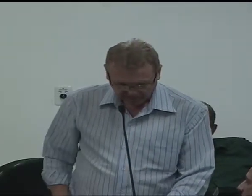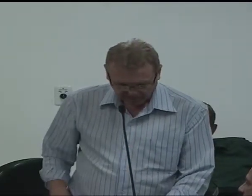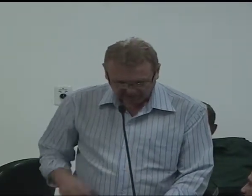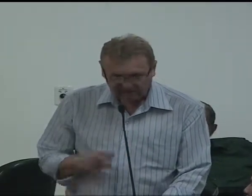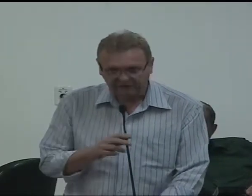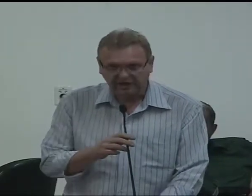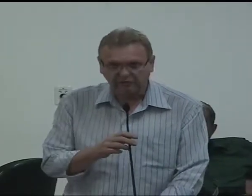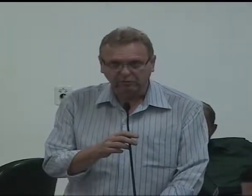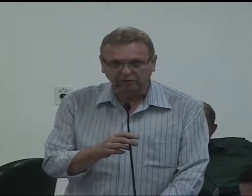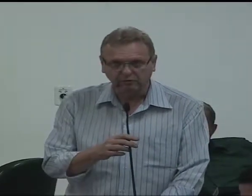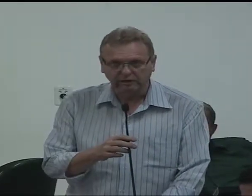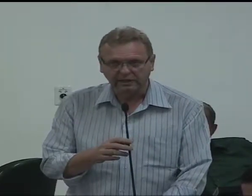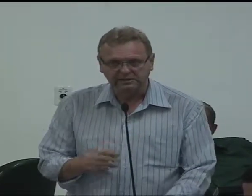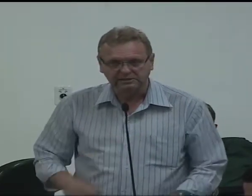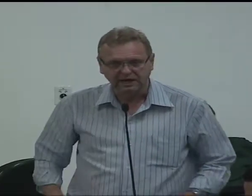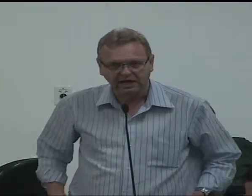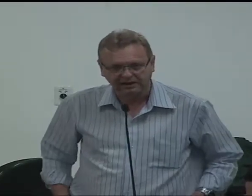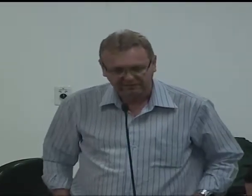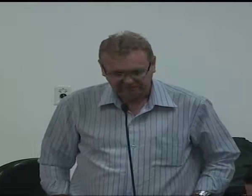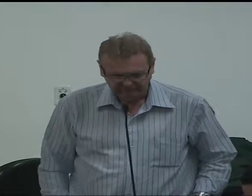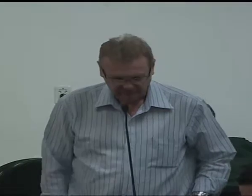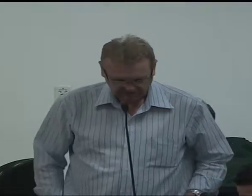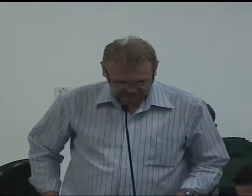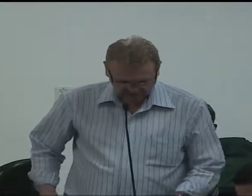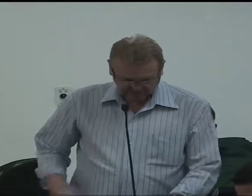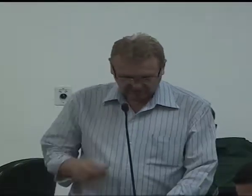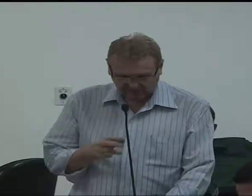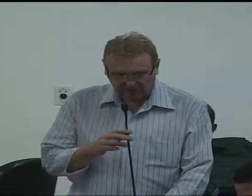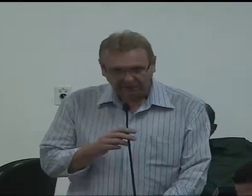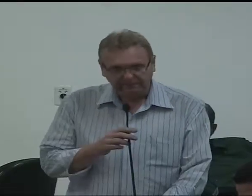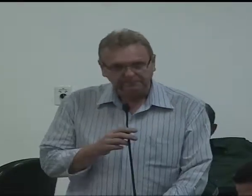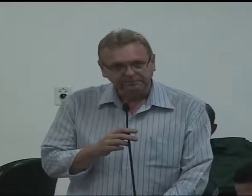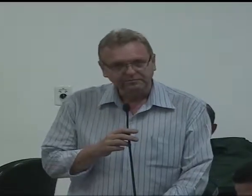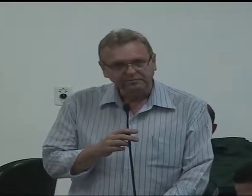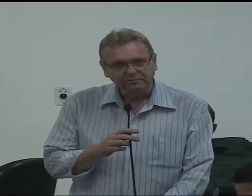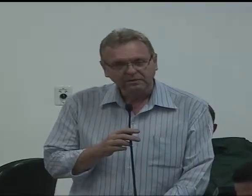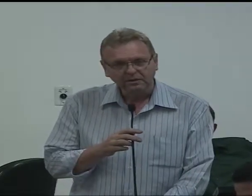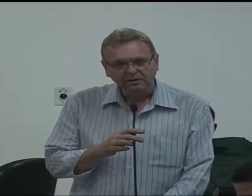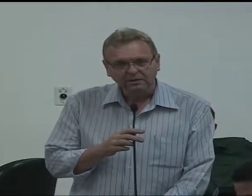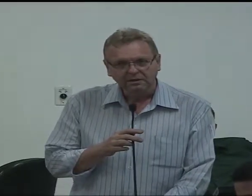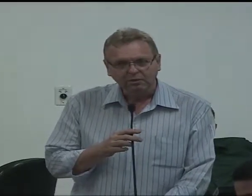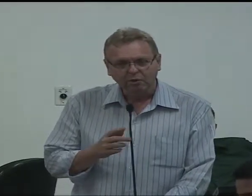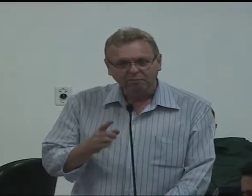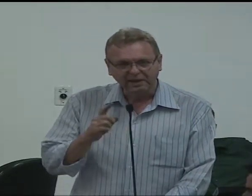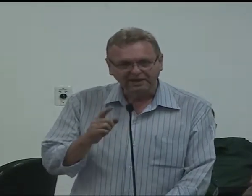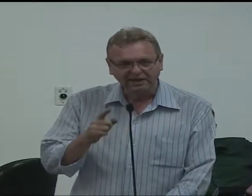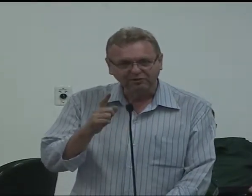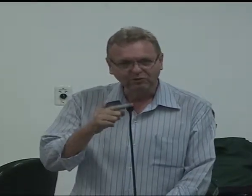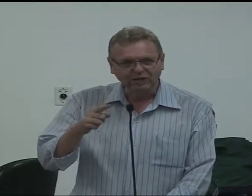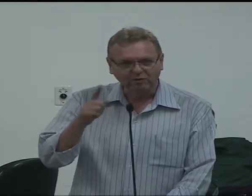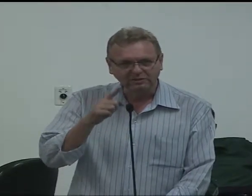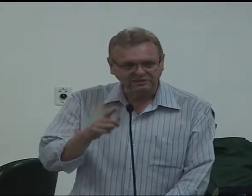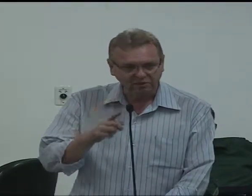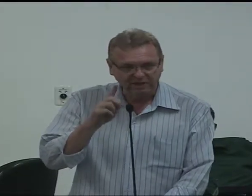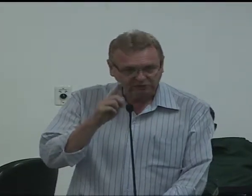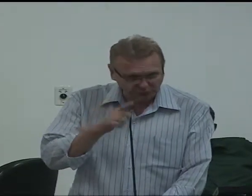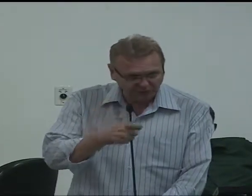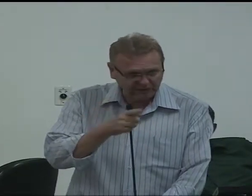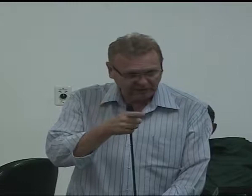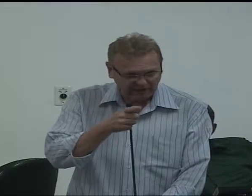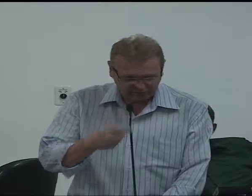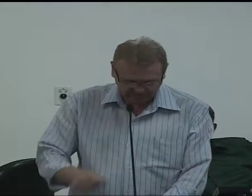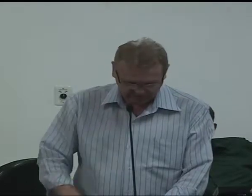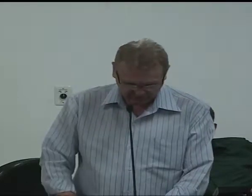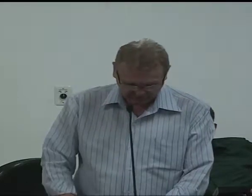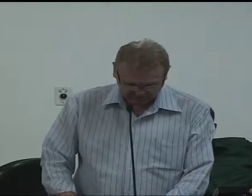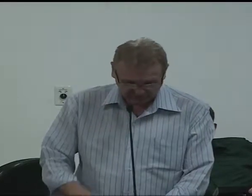ex-vereadora, a doutora Iraciara, que compreendendo tudo o que aconteceu, me ajudou